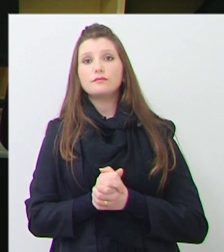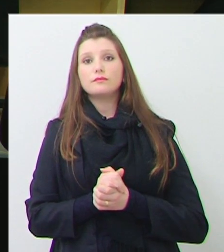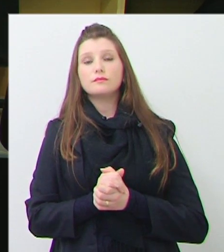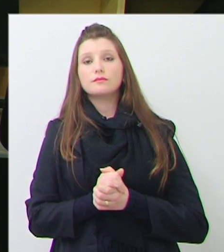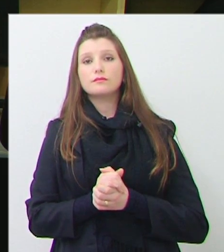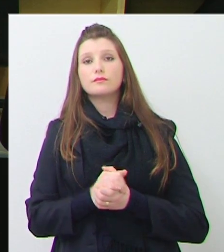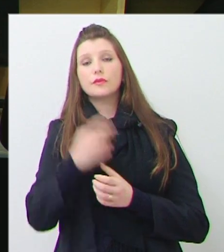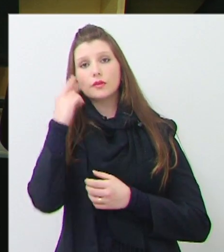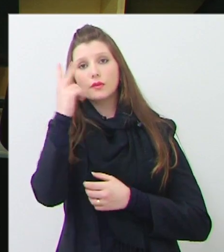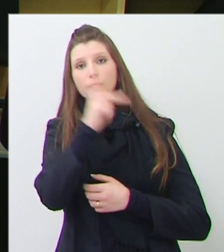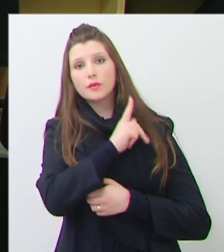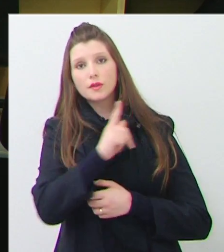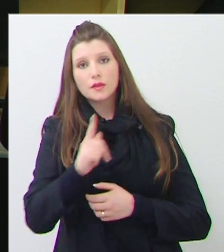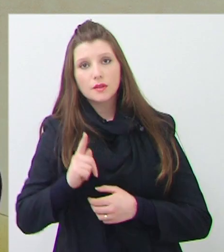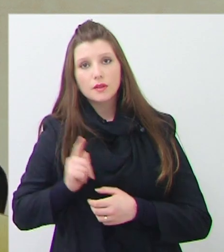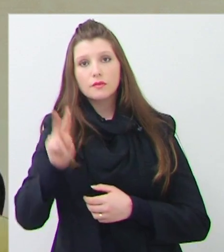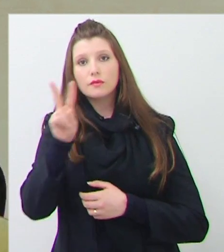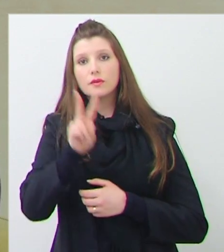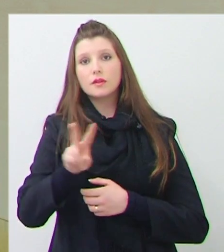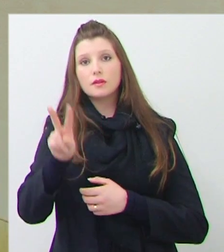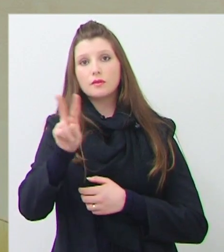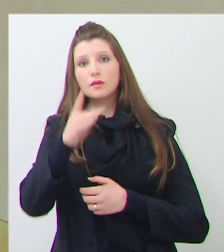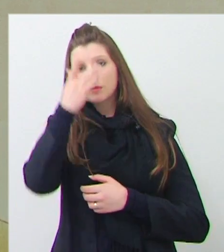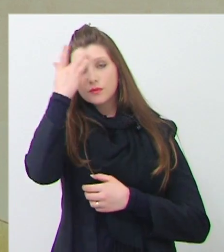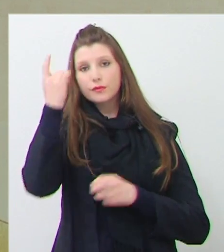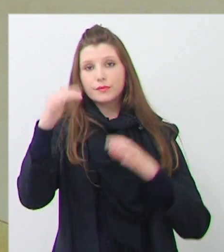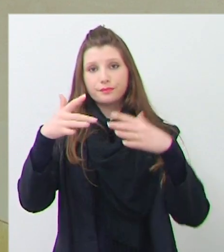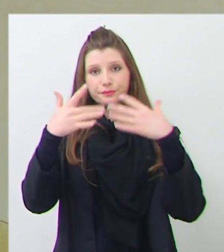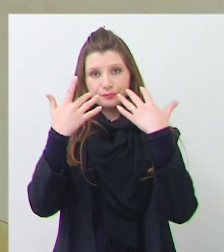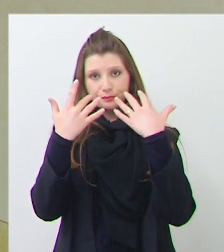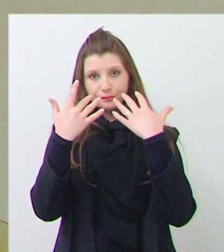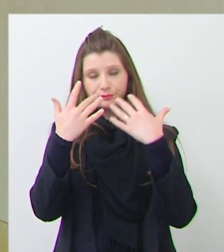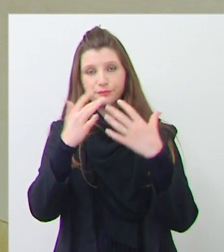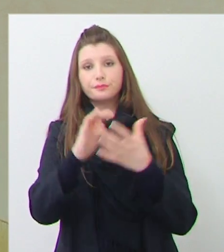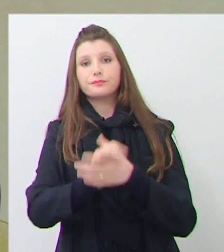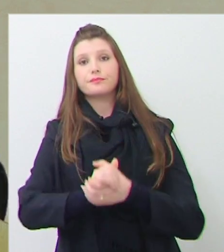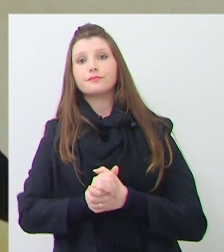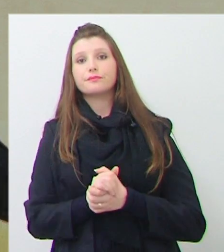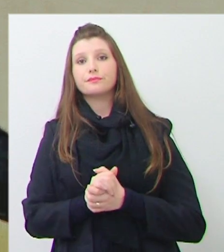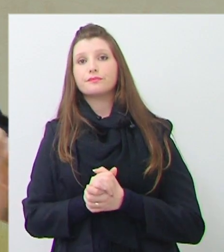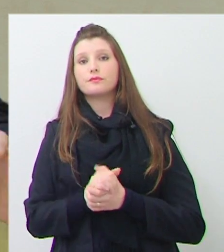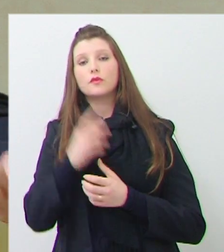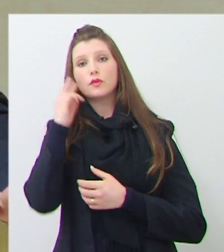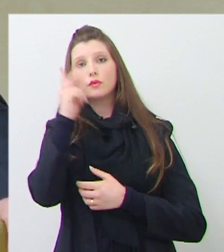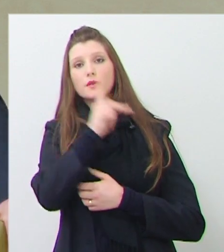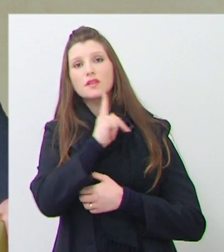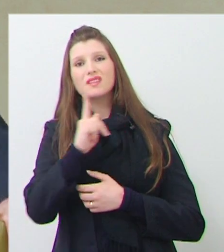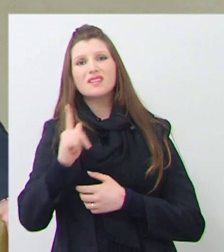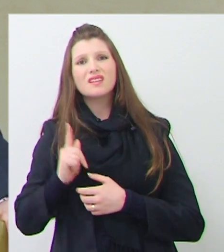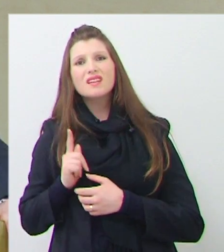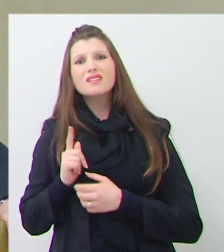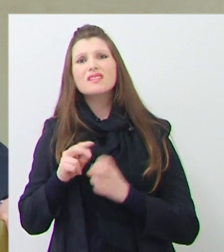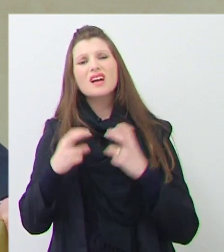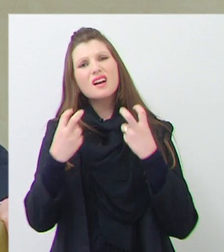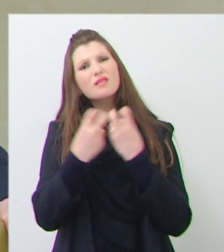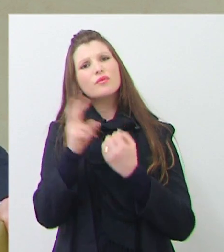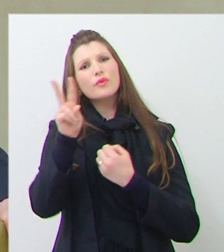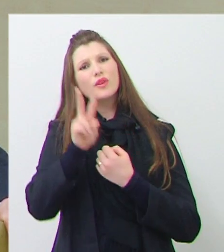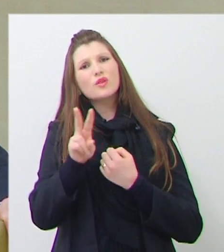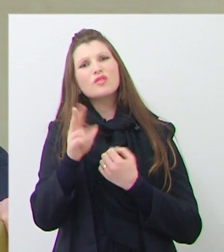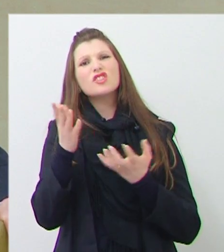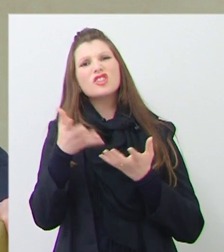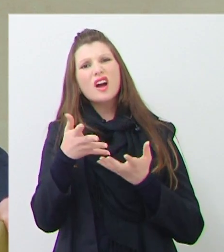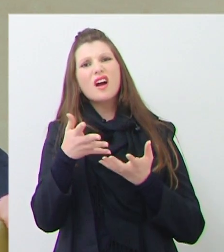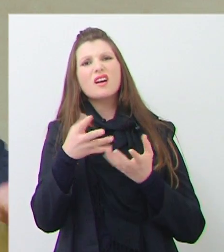Senhor presidente, vereadores, público que nos acompanha. Senhor presidente, nessa casa foram vários